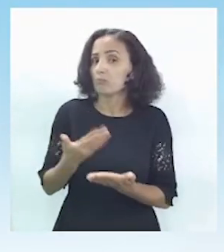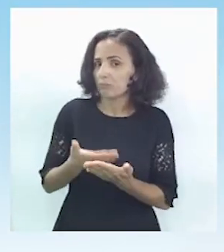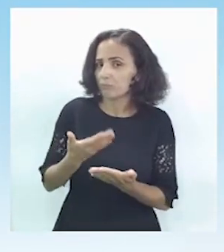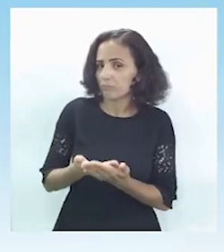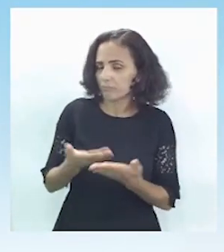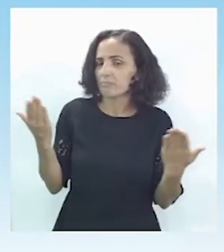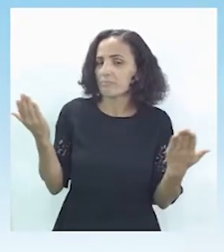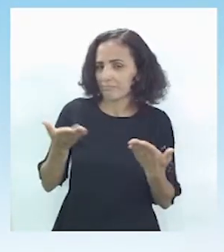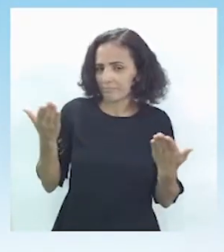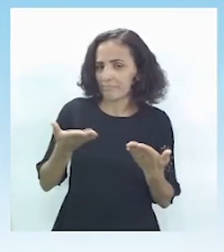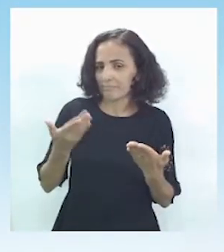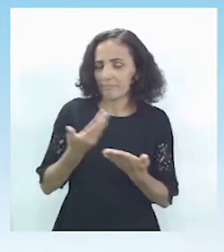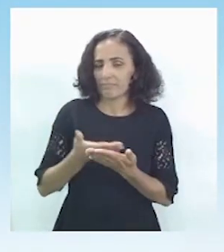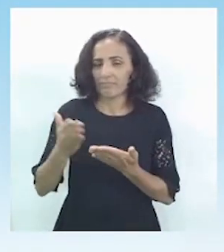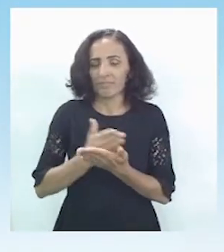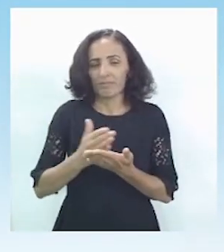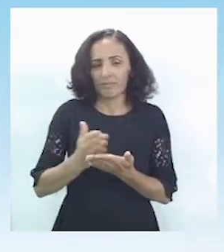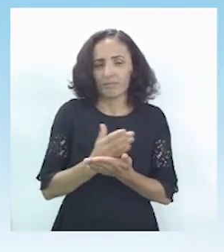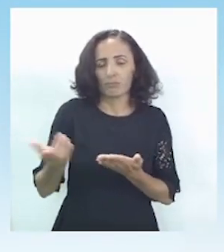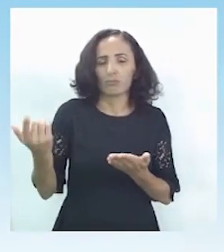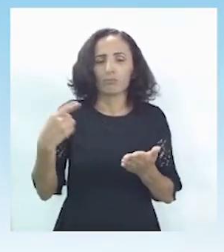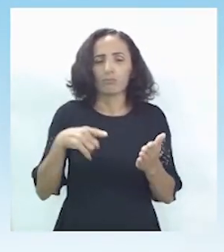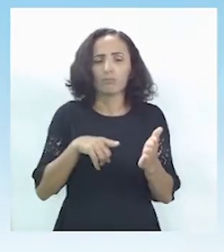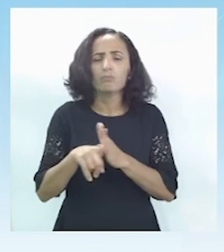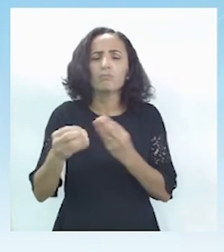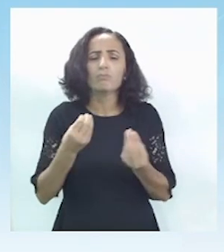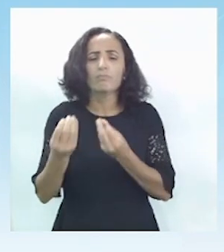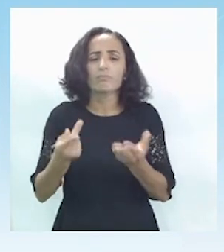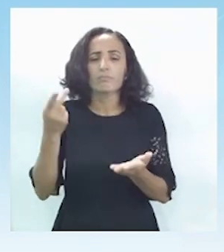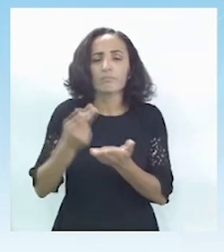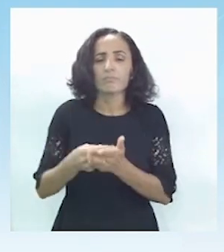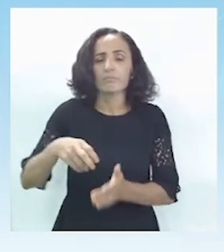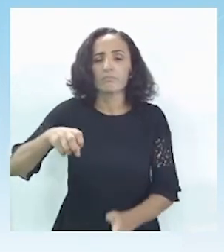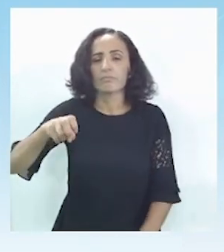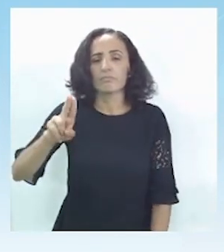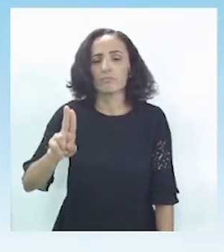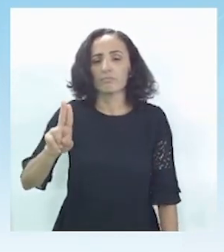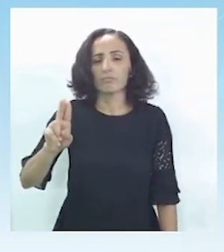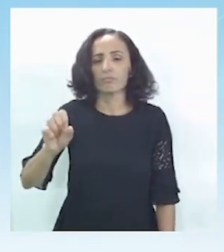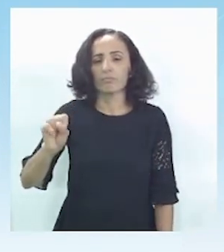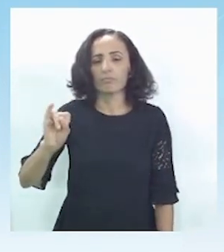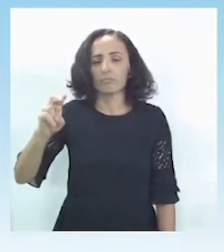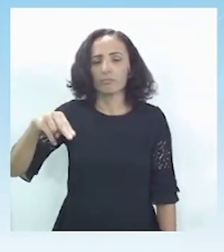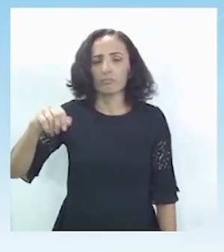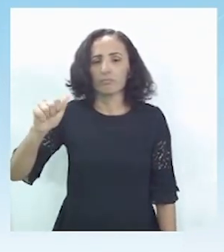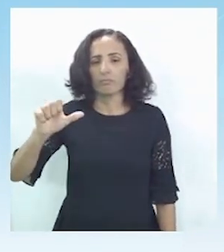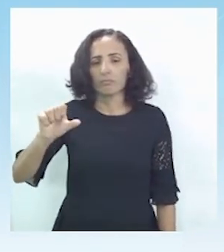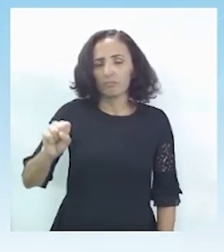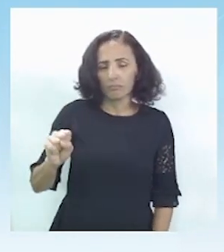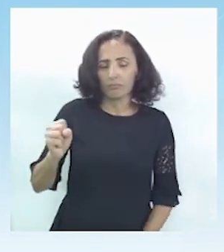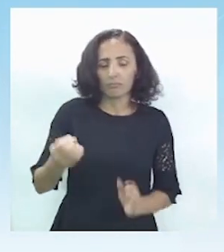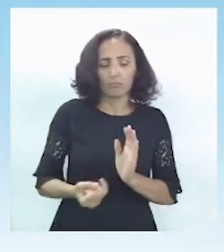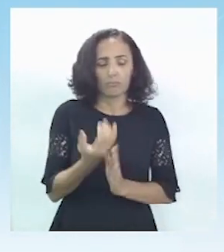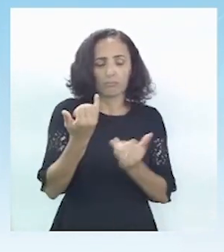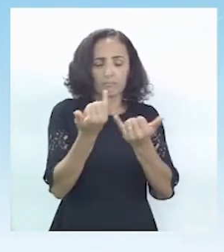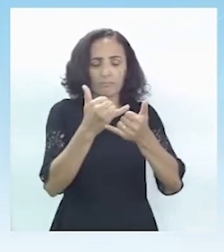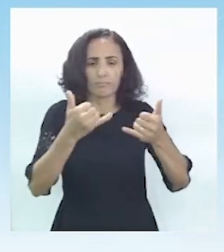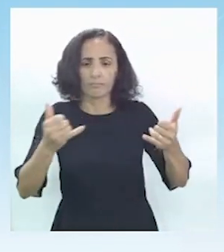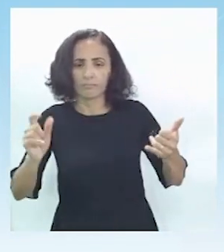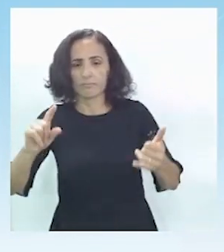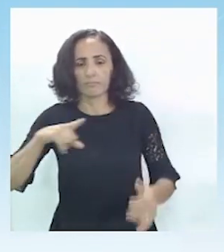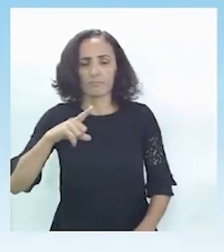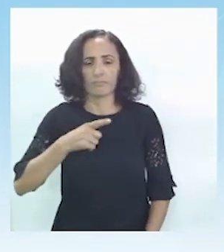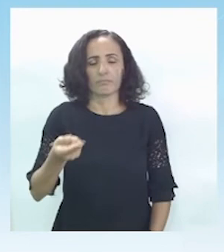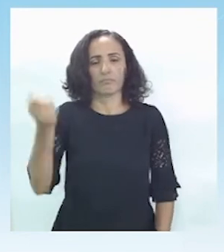a gente viu aqui algumas questões sobre as usinas de geração de energia que existem no